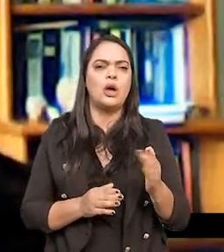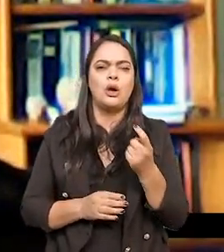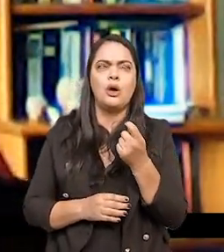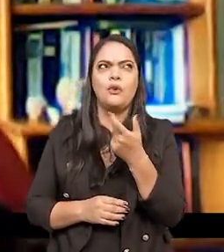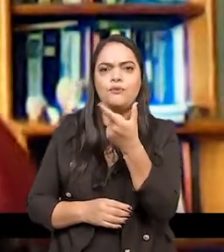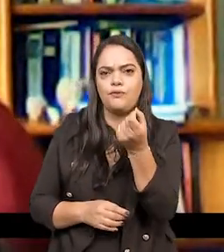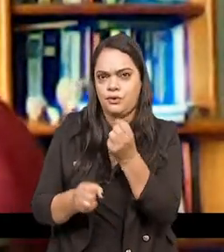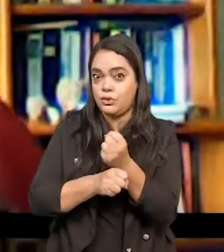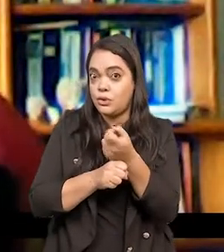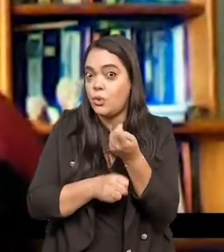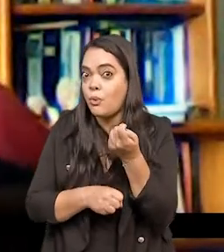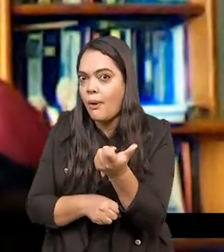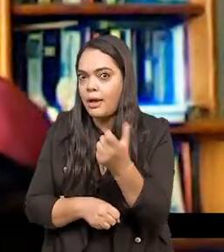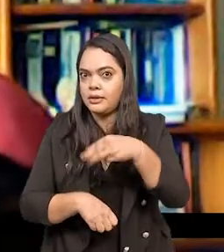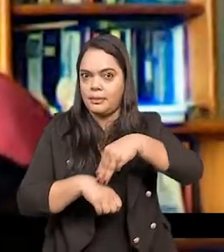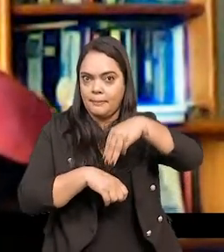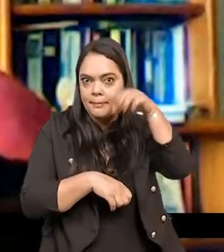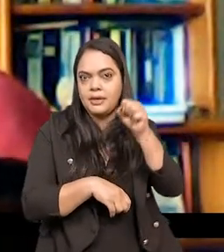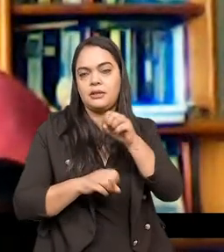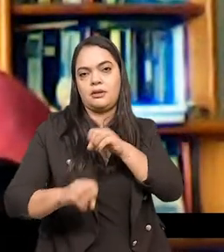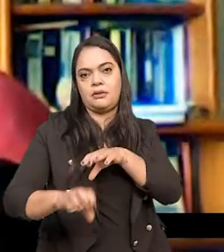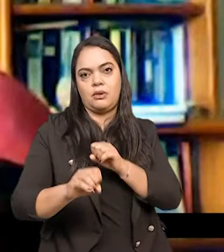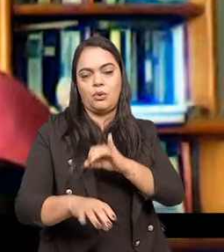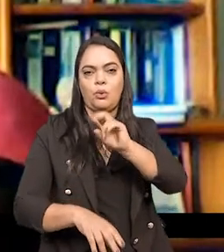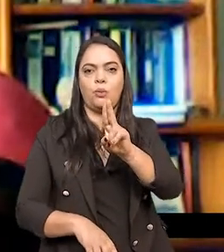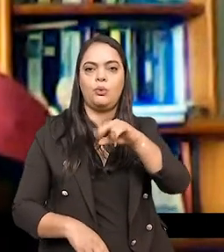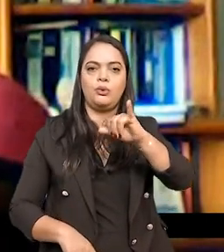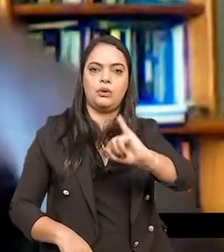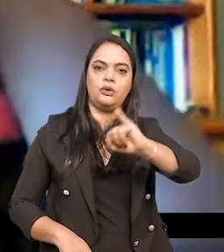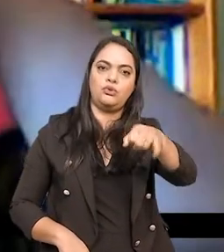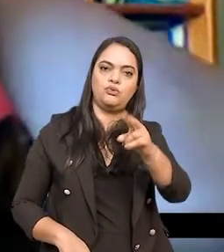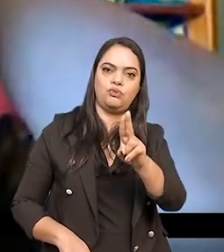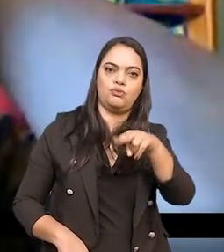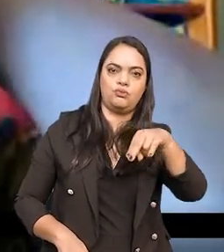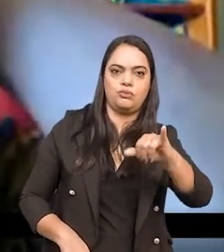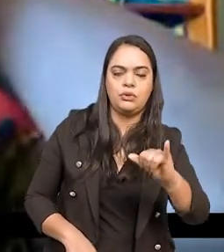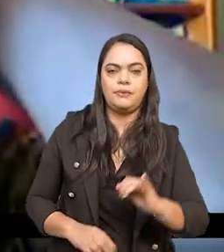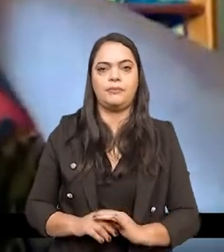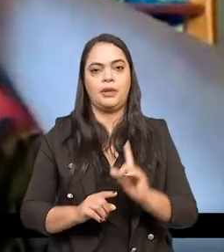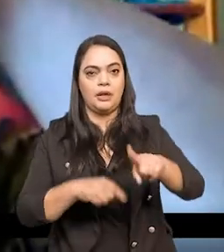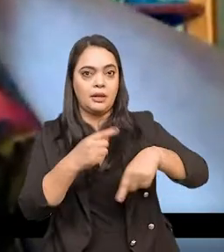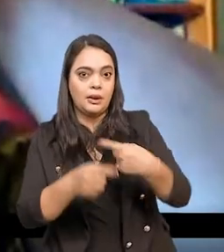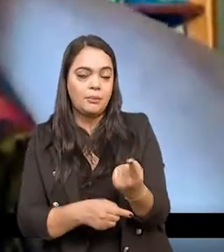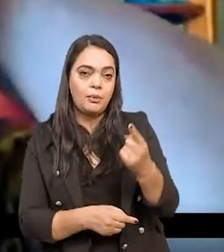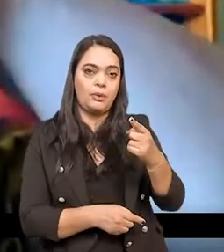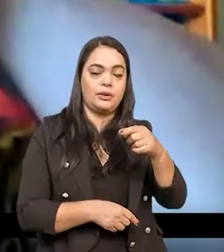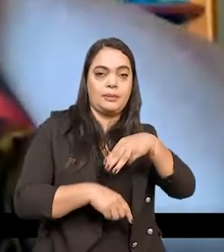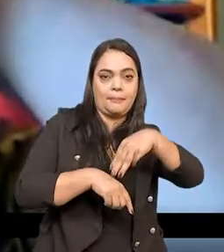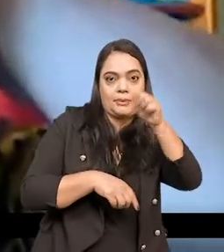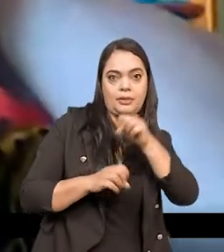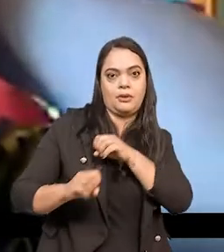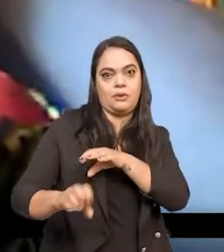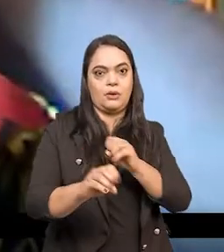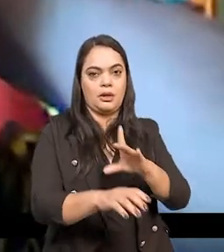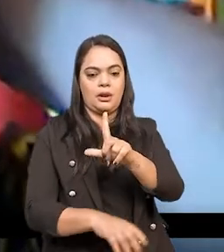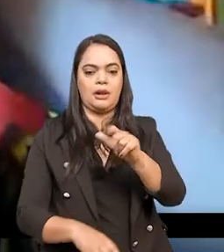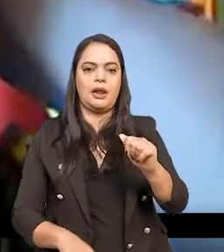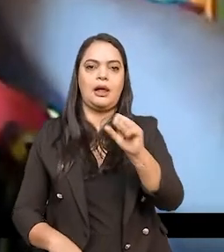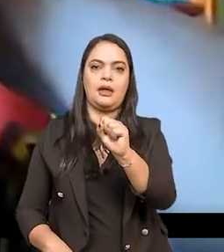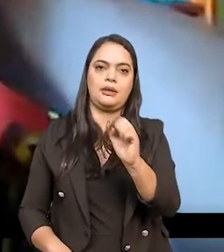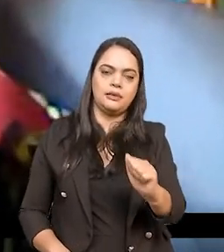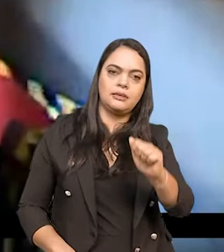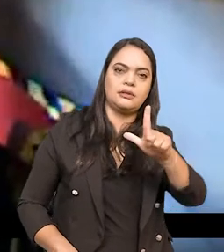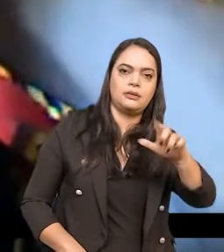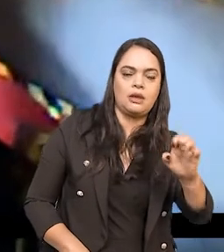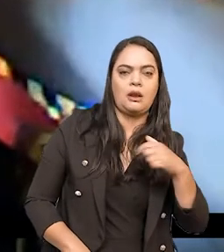quase 20 anos no mestrado em educação da Unijuí. Depois no mestrado em educação aqui do La Salle. Como historiadora,